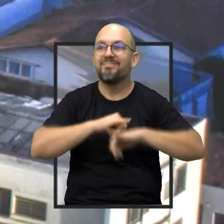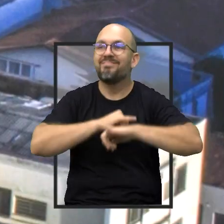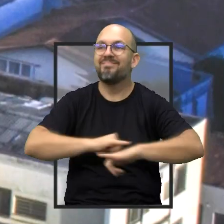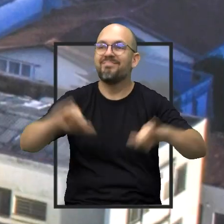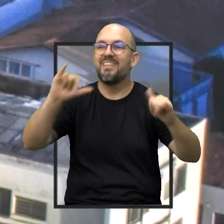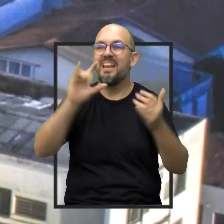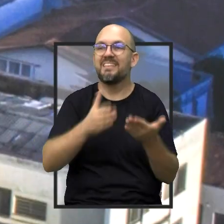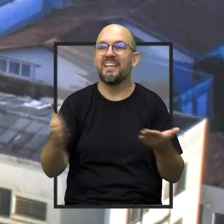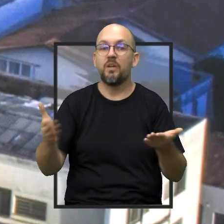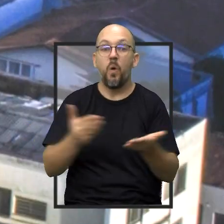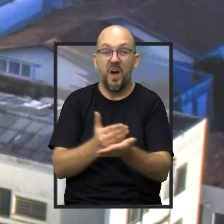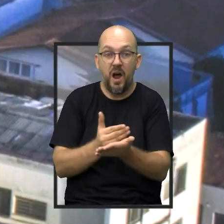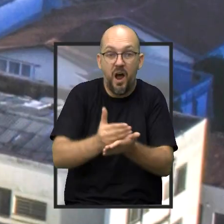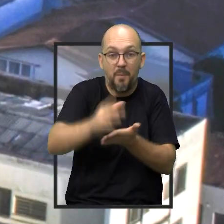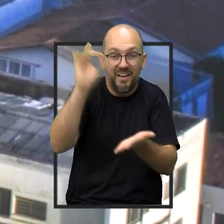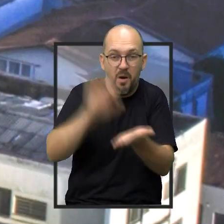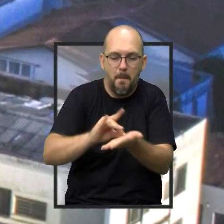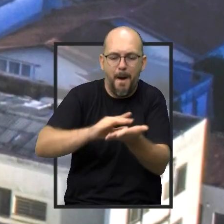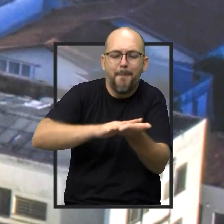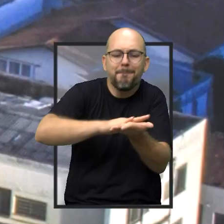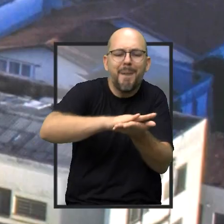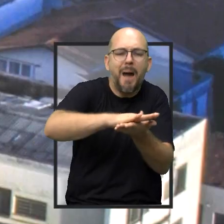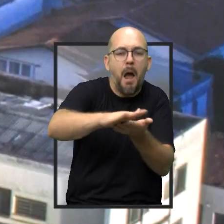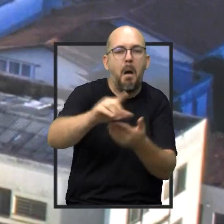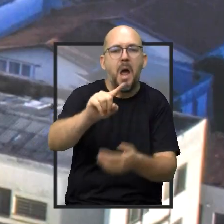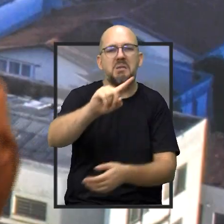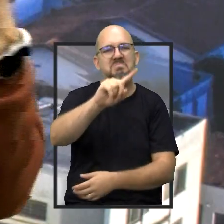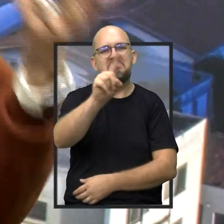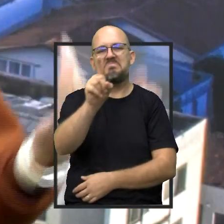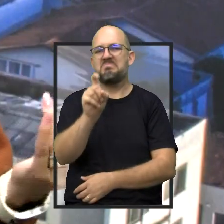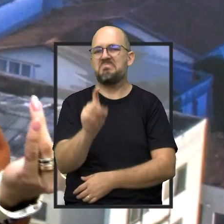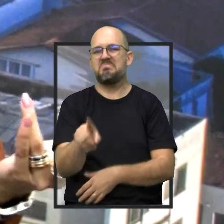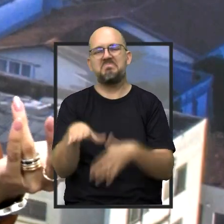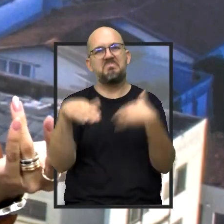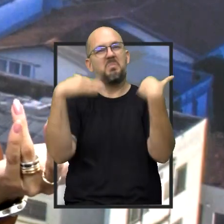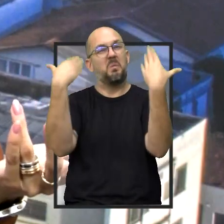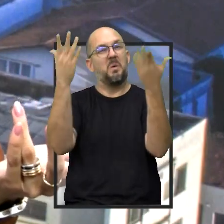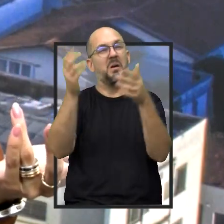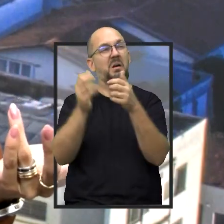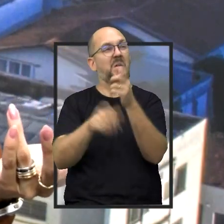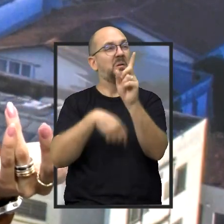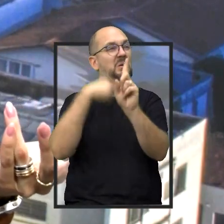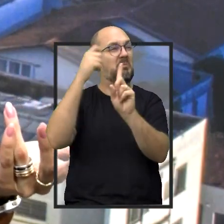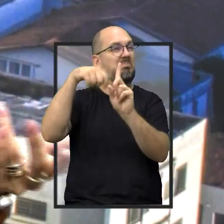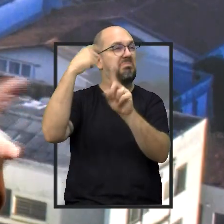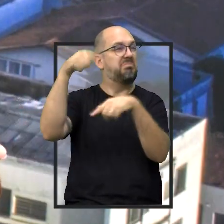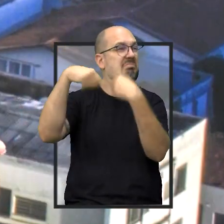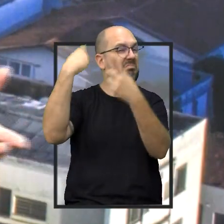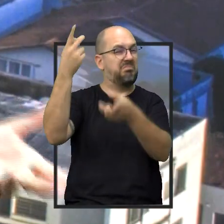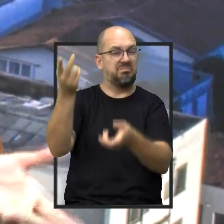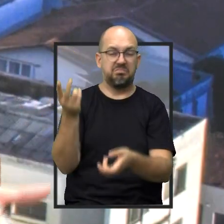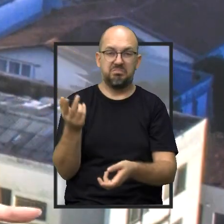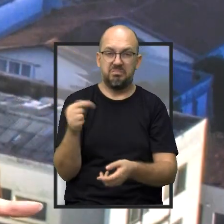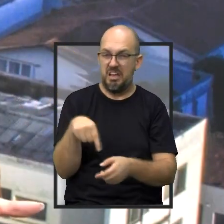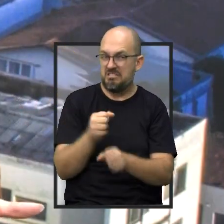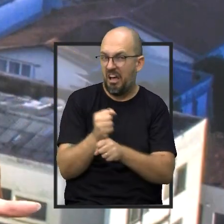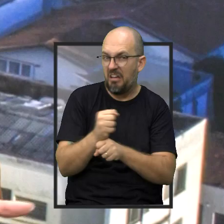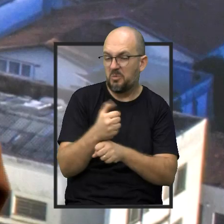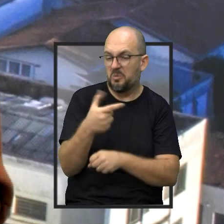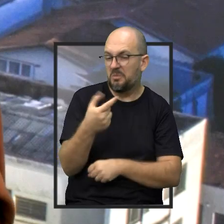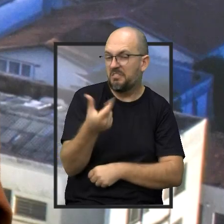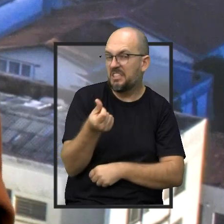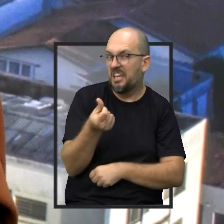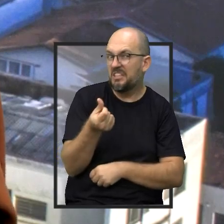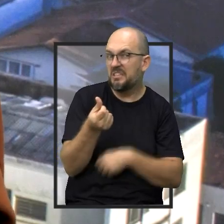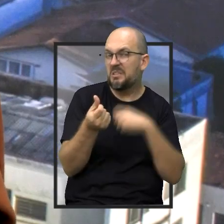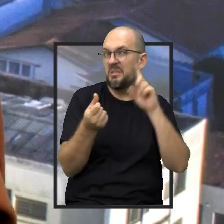lá quando vai começar esse programa de RECAP. Se correr tudo bem no processo licitatório, talvez esse ano ainda,